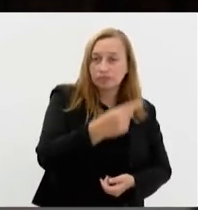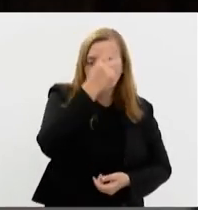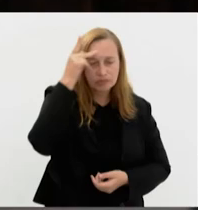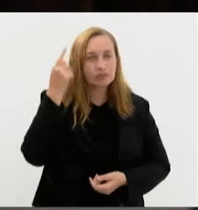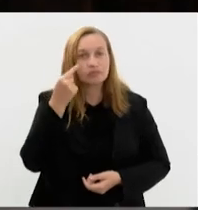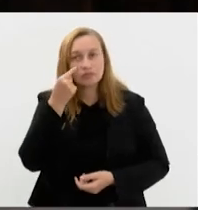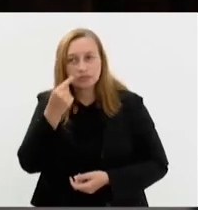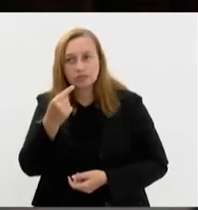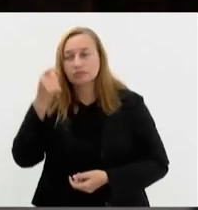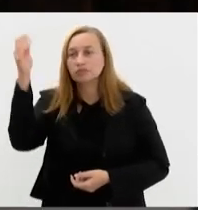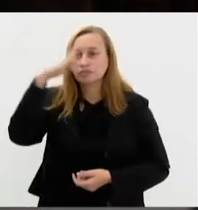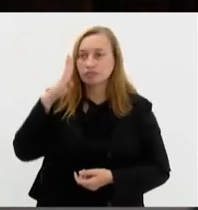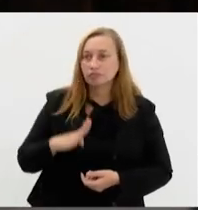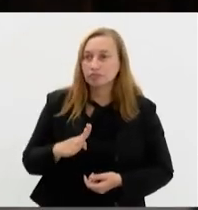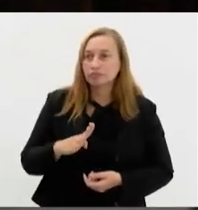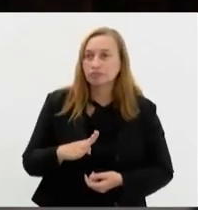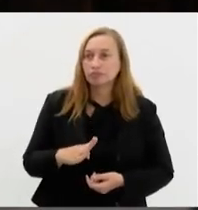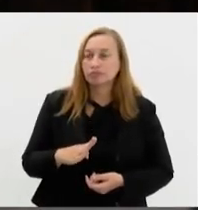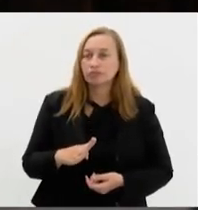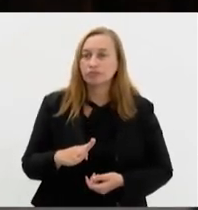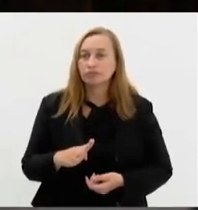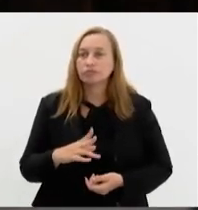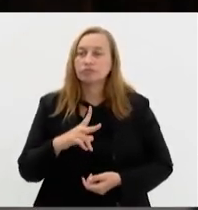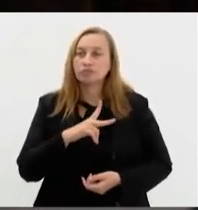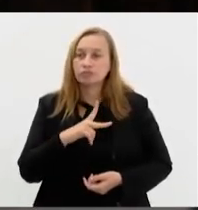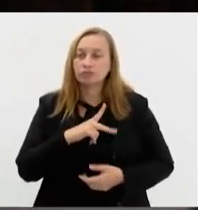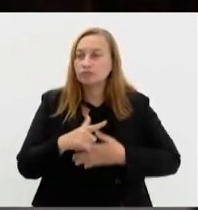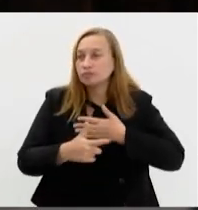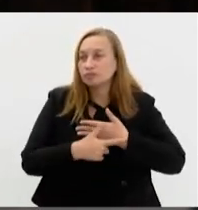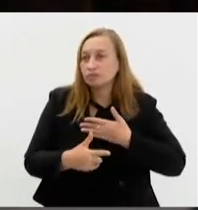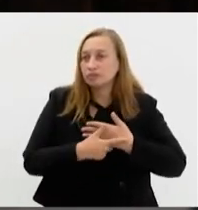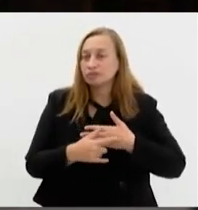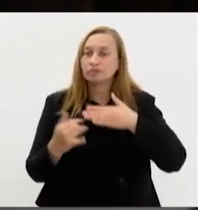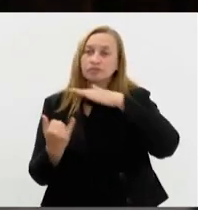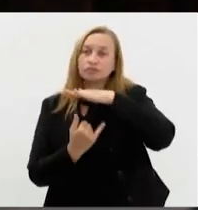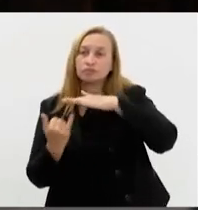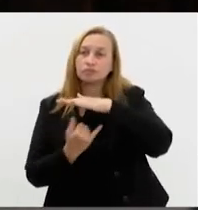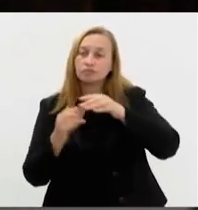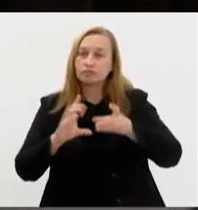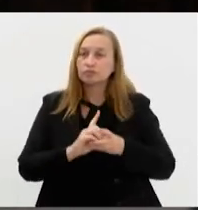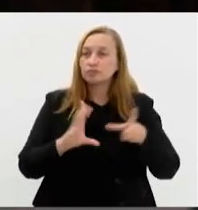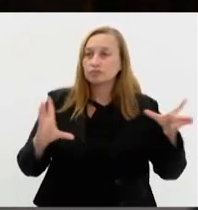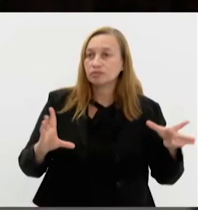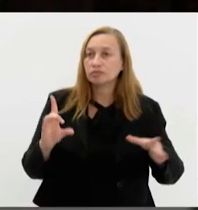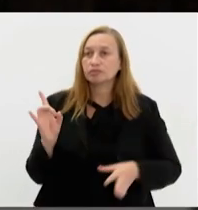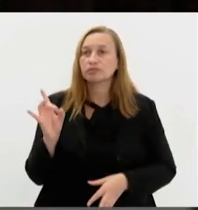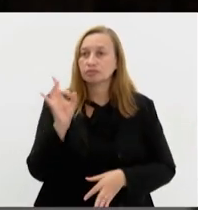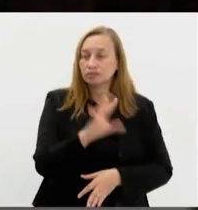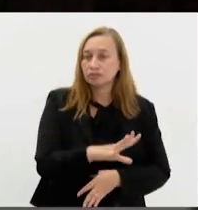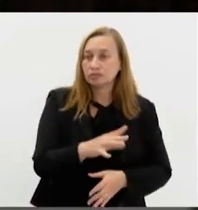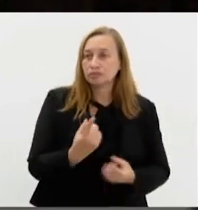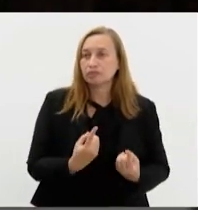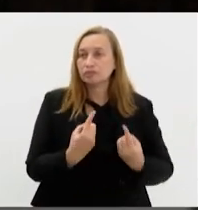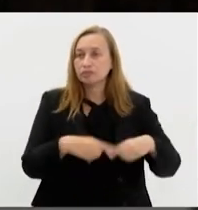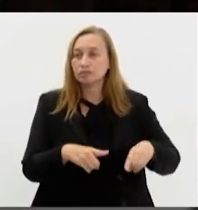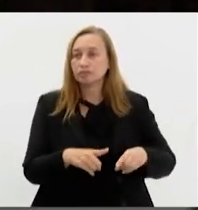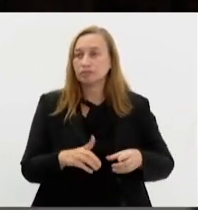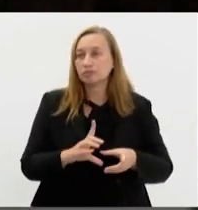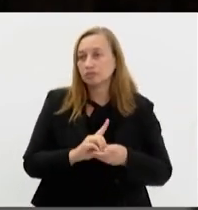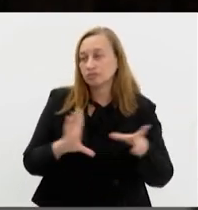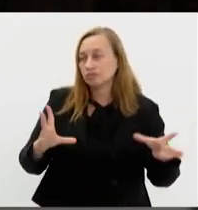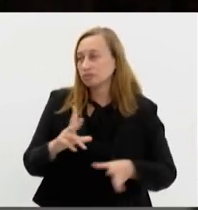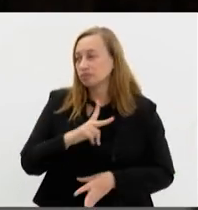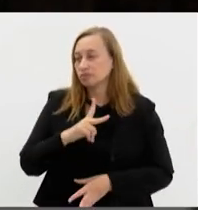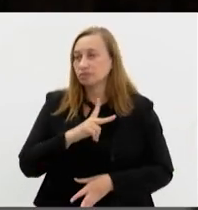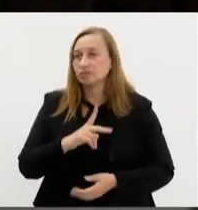assistimos no Brasil difamando o próprio papel das instituições democráticas o que em último caso é um ataque a própria democracia Já que é